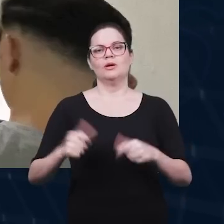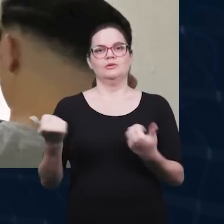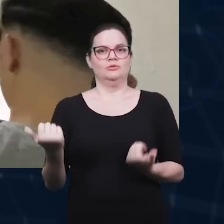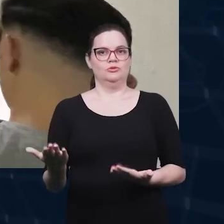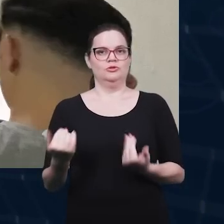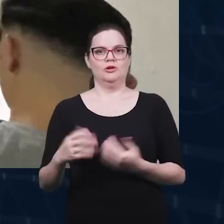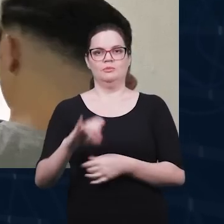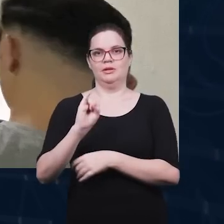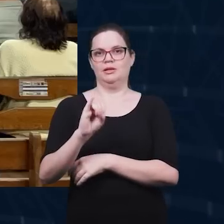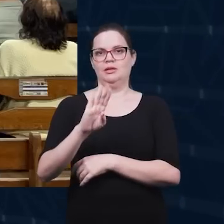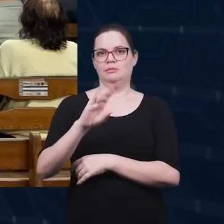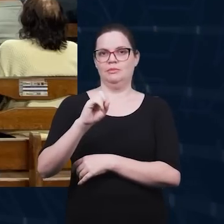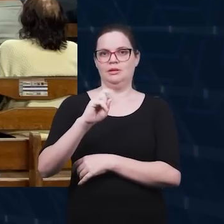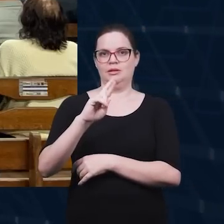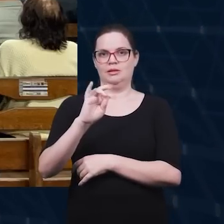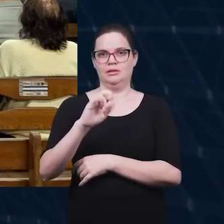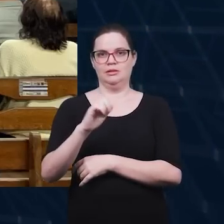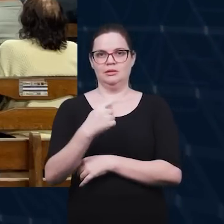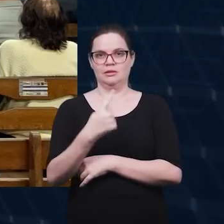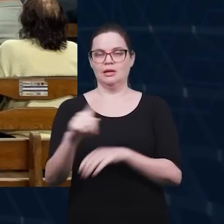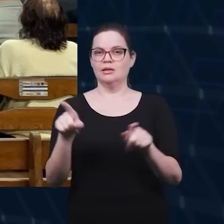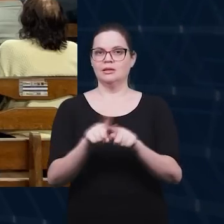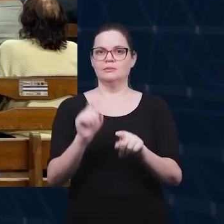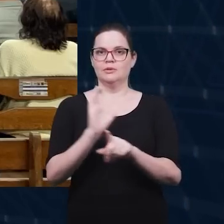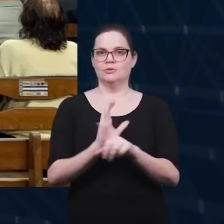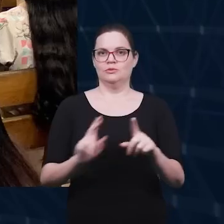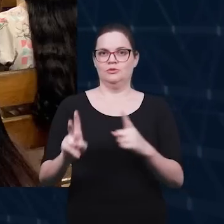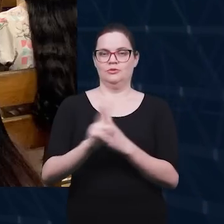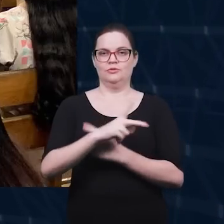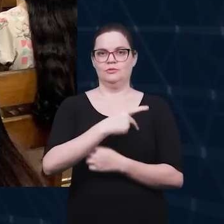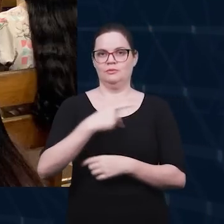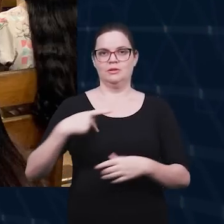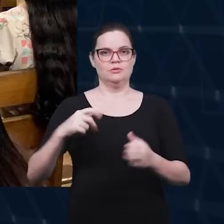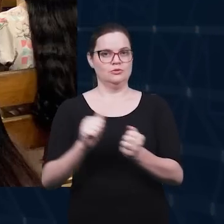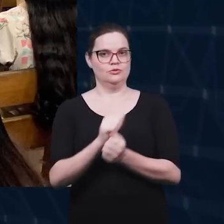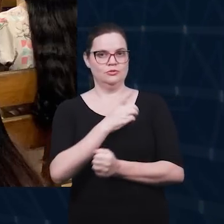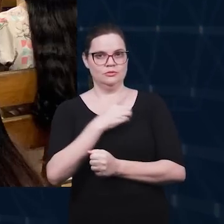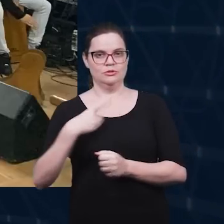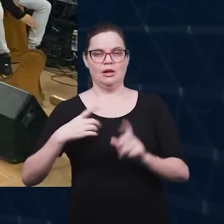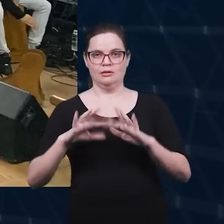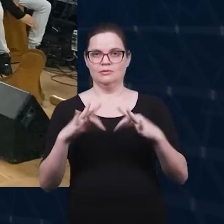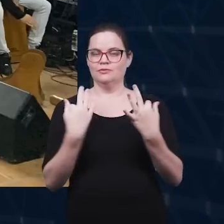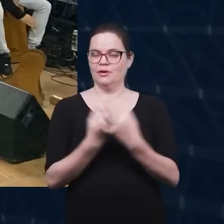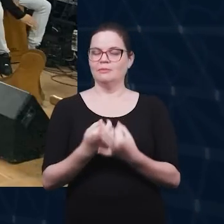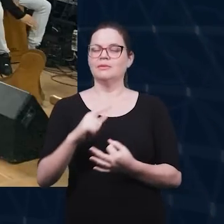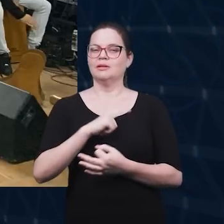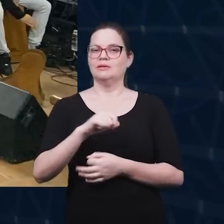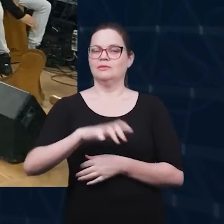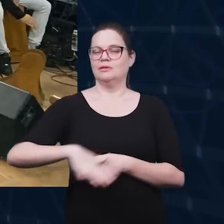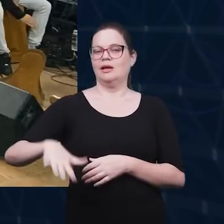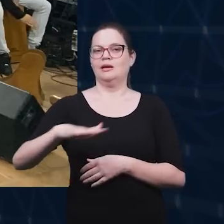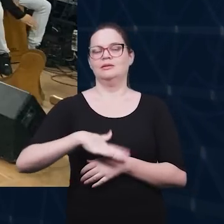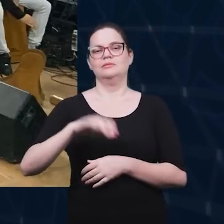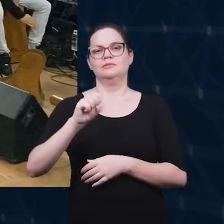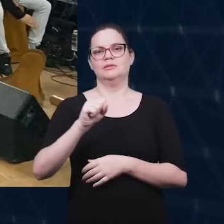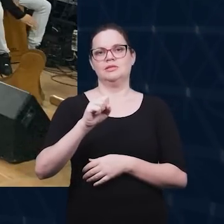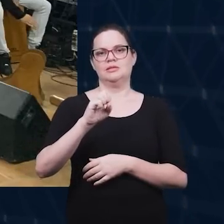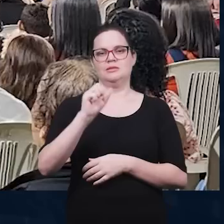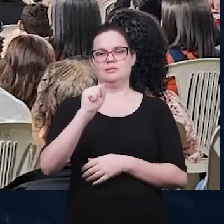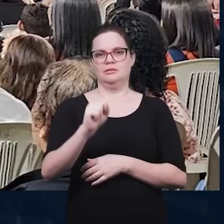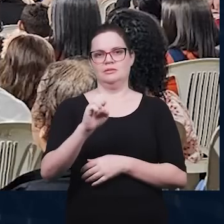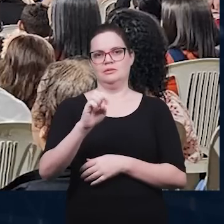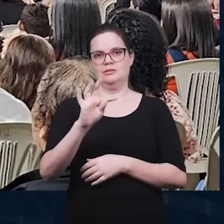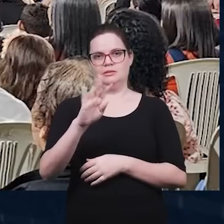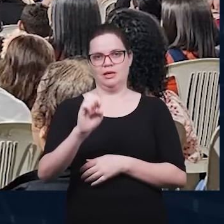Ibirité, Minas Gerais. Imagens de uma vigília com pastores, diáconos e familiares que aconteceu na região de Sete